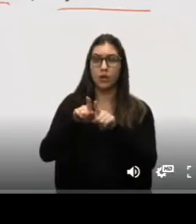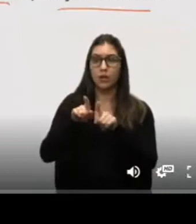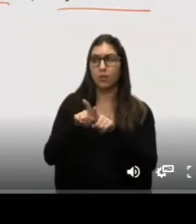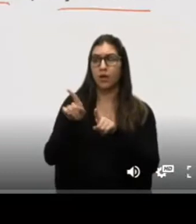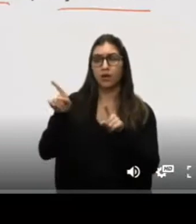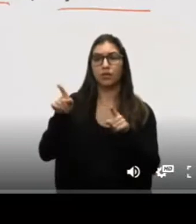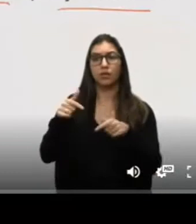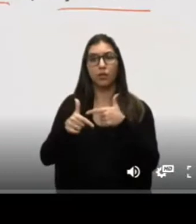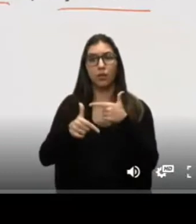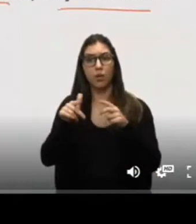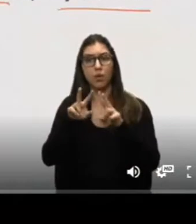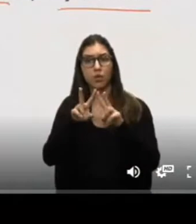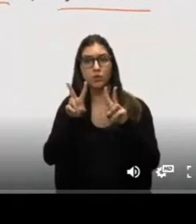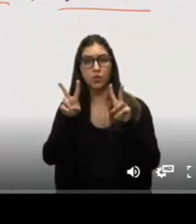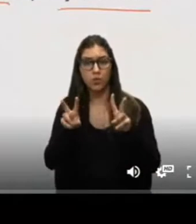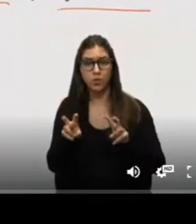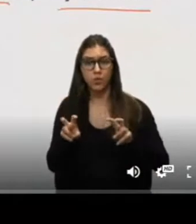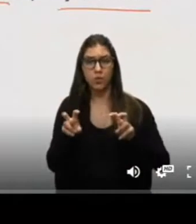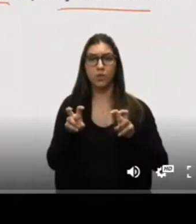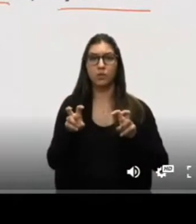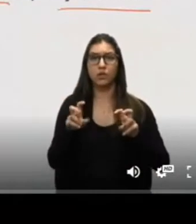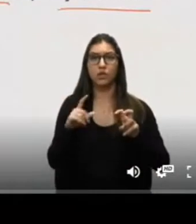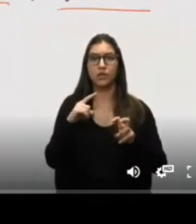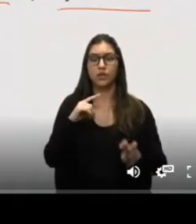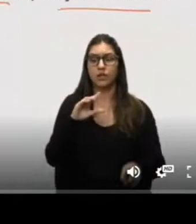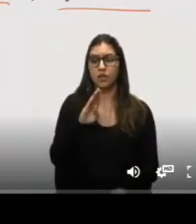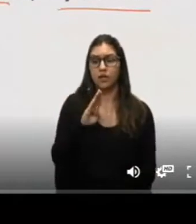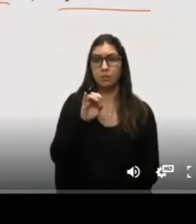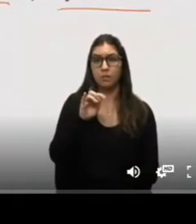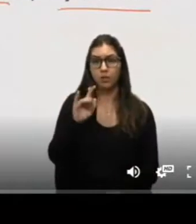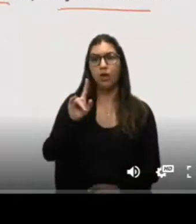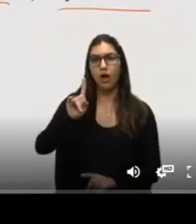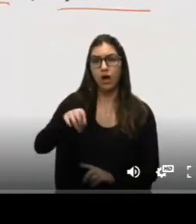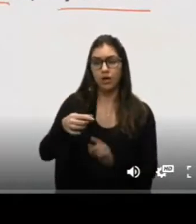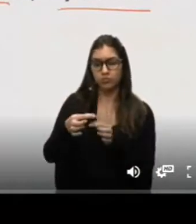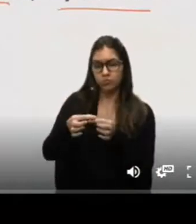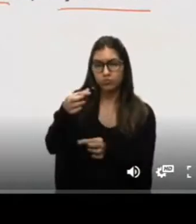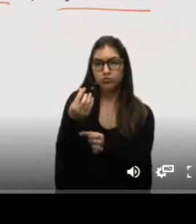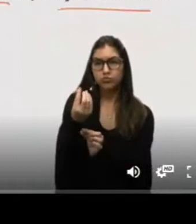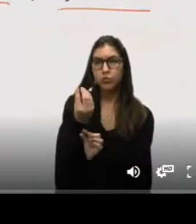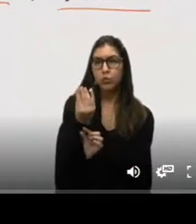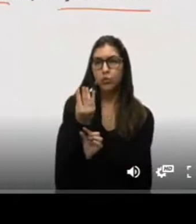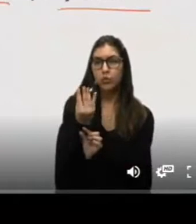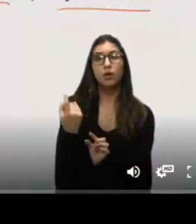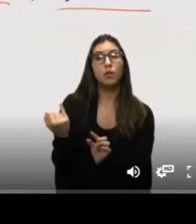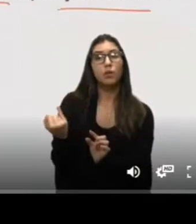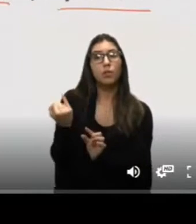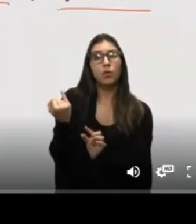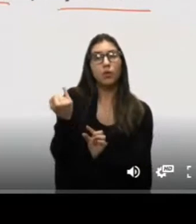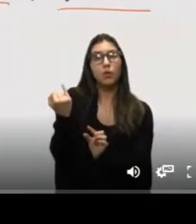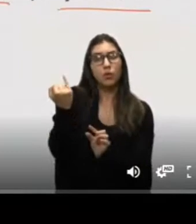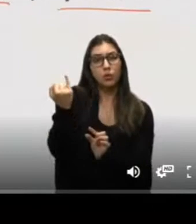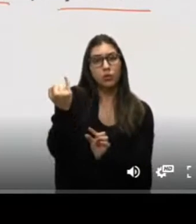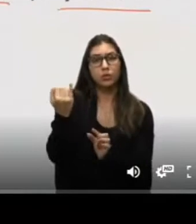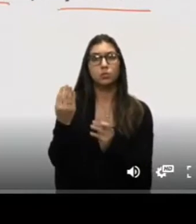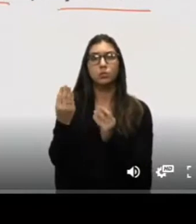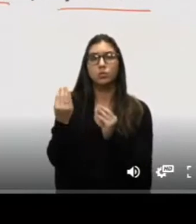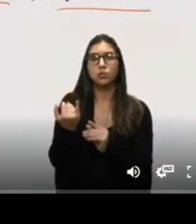como nós vamos trabalhar com bico de Bunsen, nós vamos estar trabalhando com fogo, é extremamente